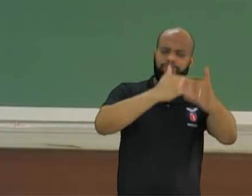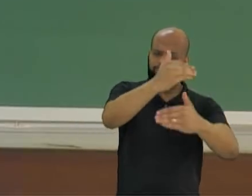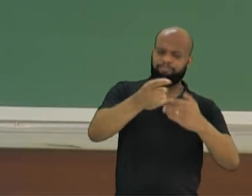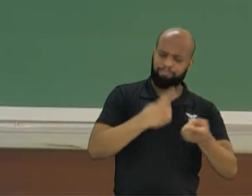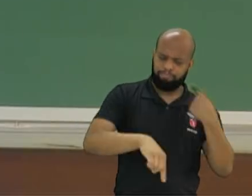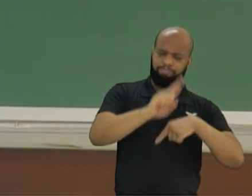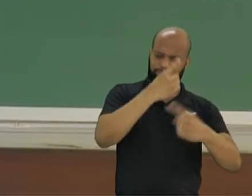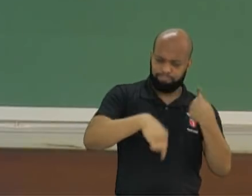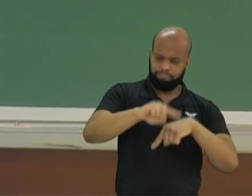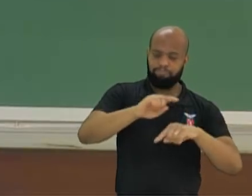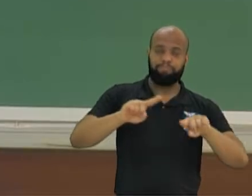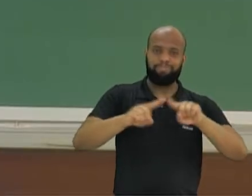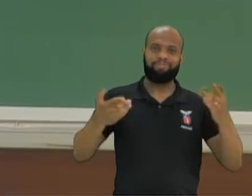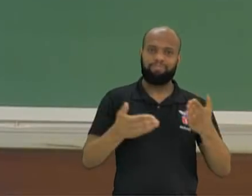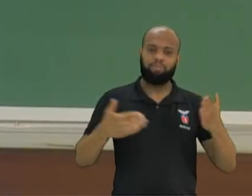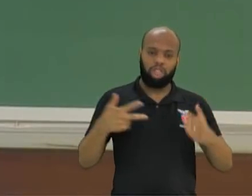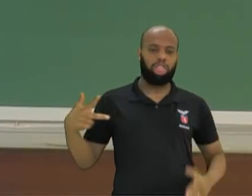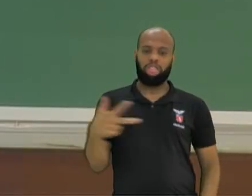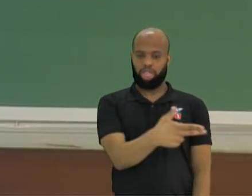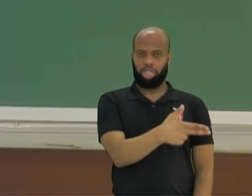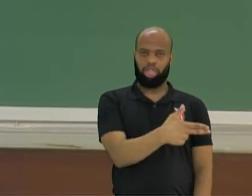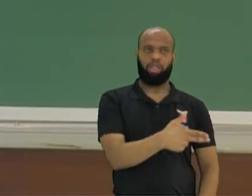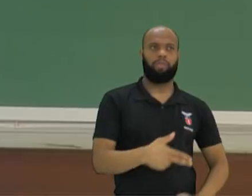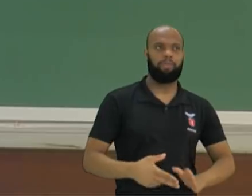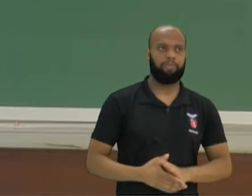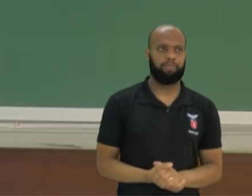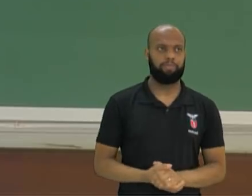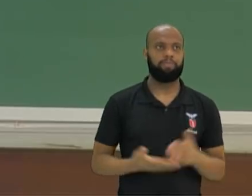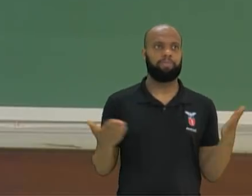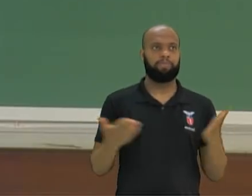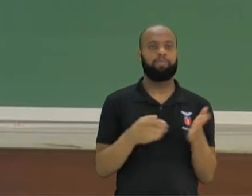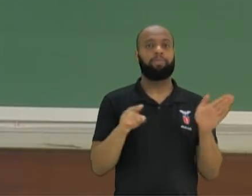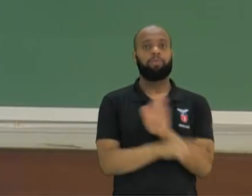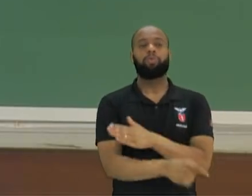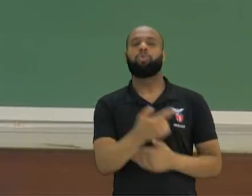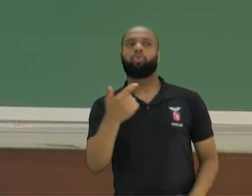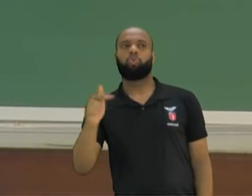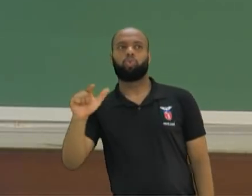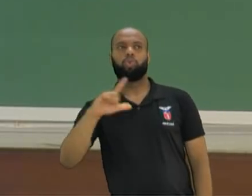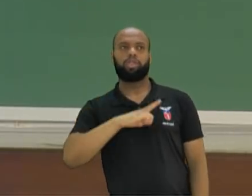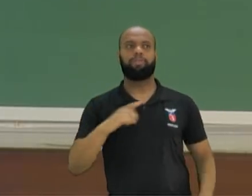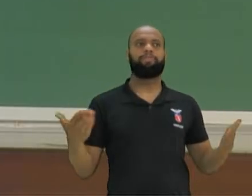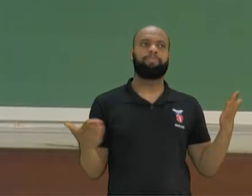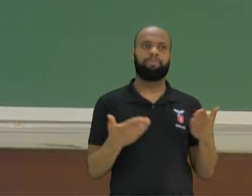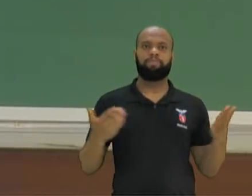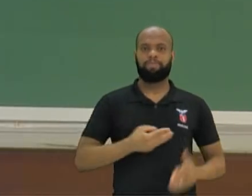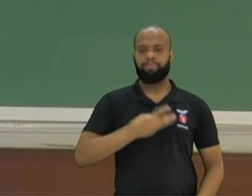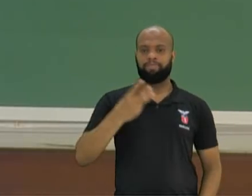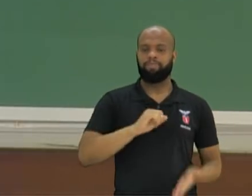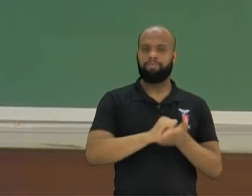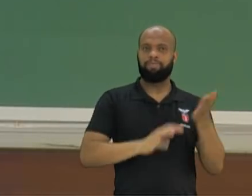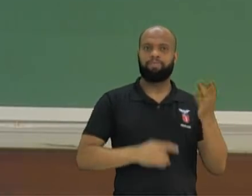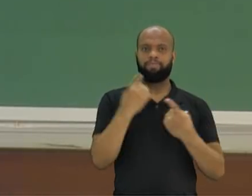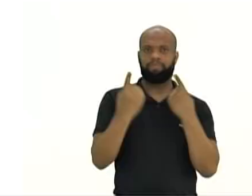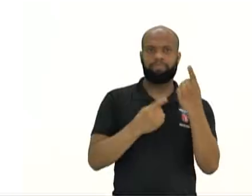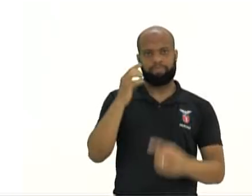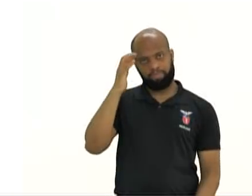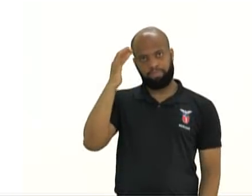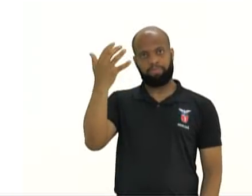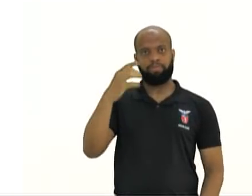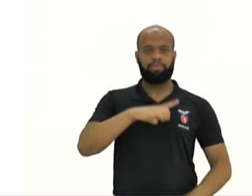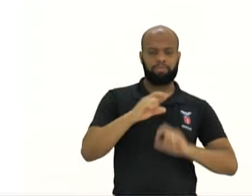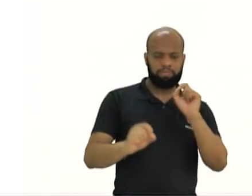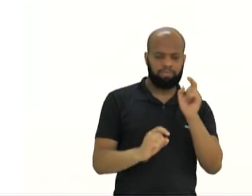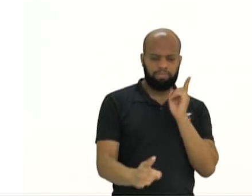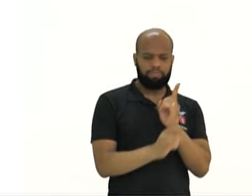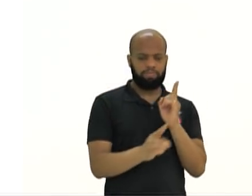há décadas, ininterruptamente. Aí mais um quiz, nossa terceira atividade. Qual foi uma das soluções encontradas pelo governo